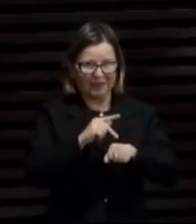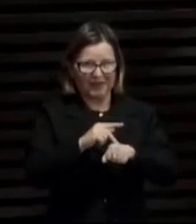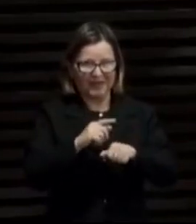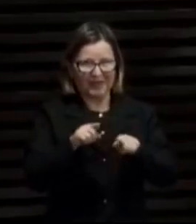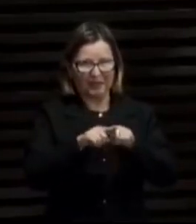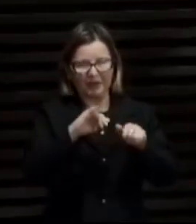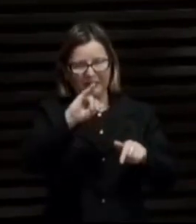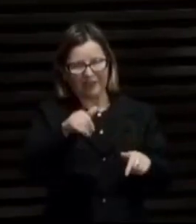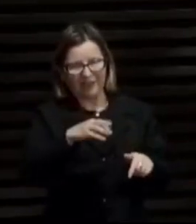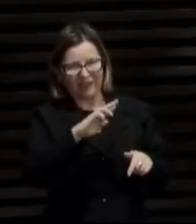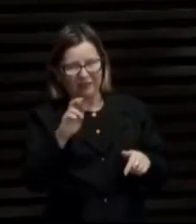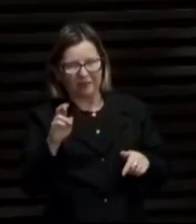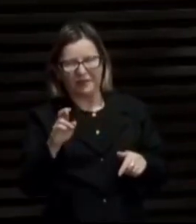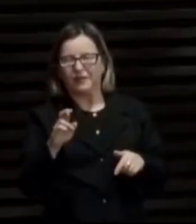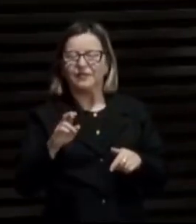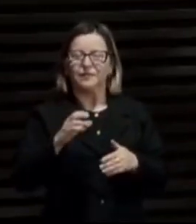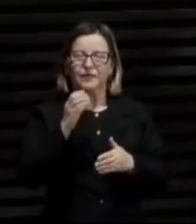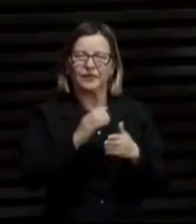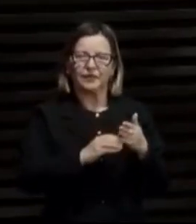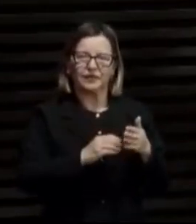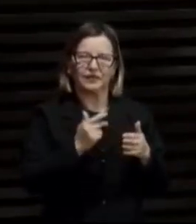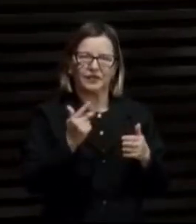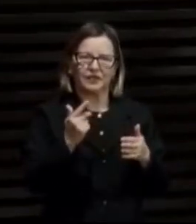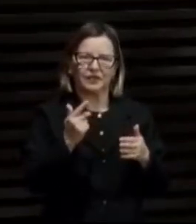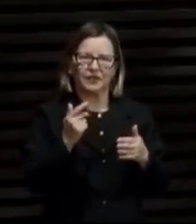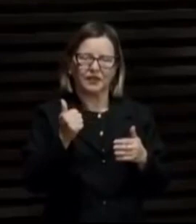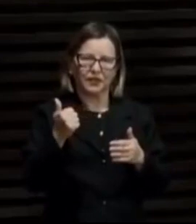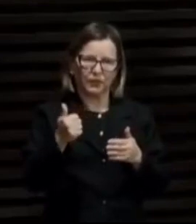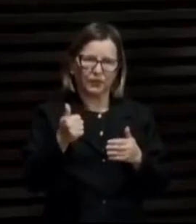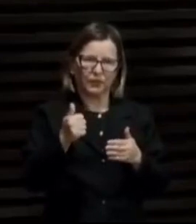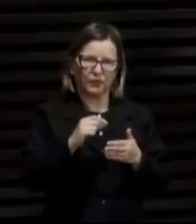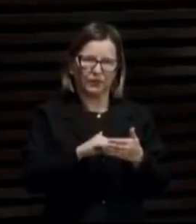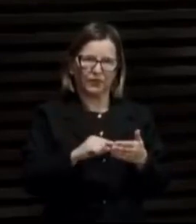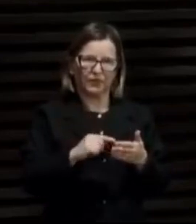31, 33, ele vai dar aqui uma